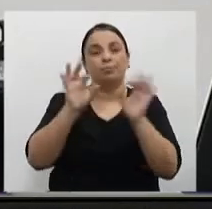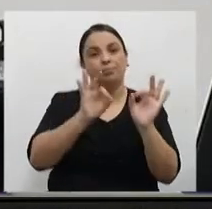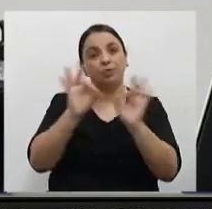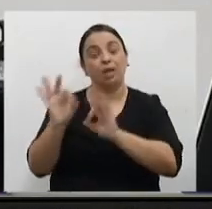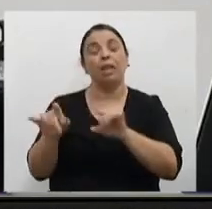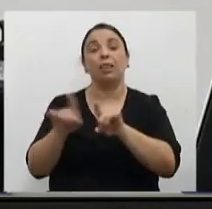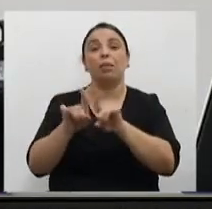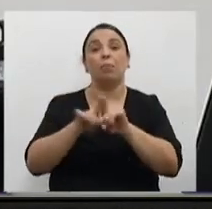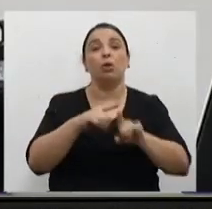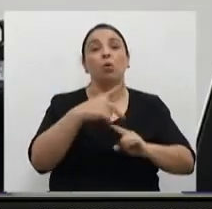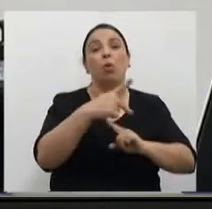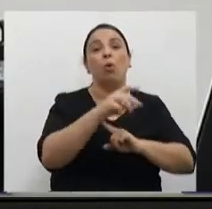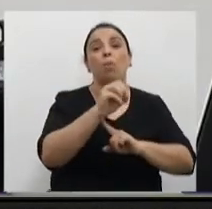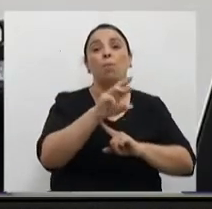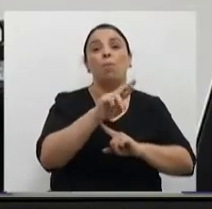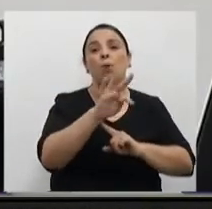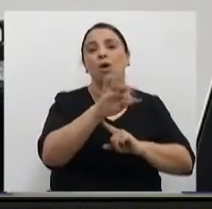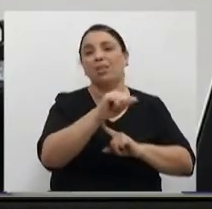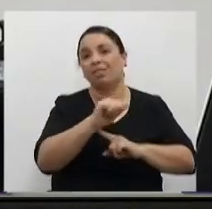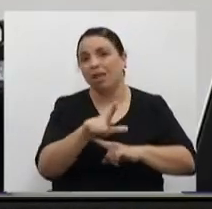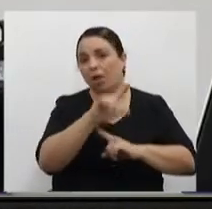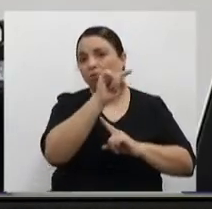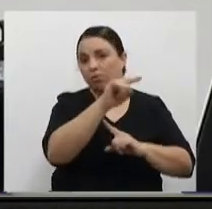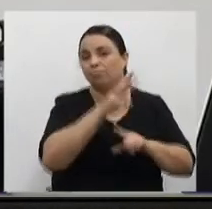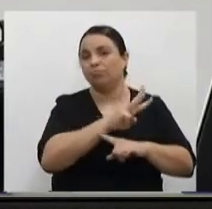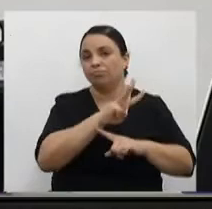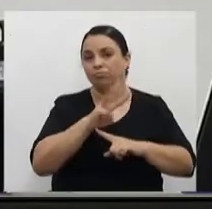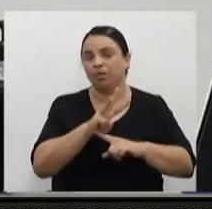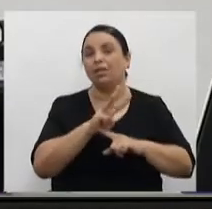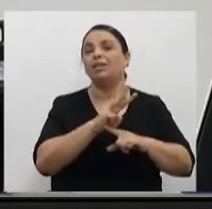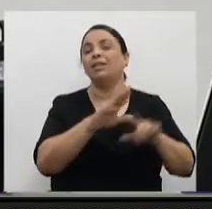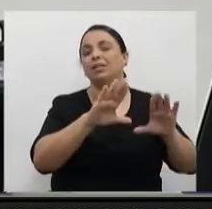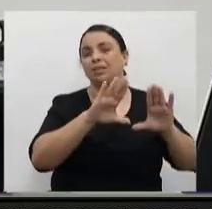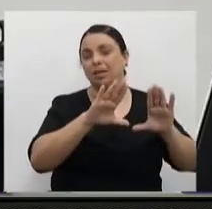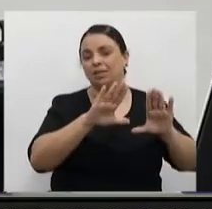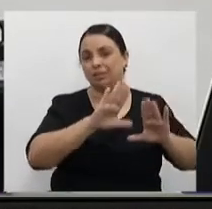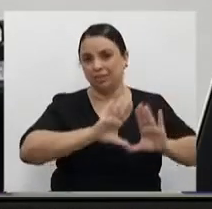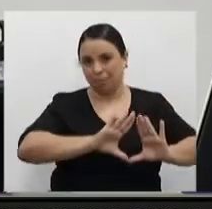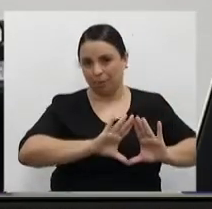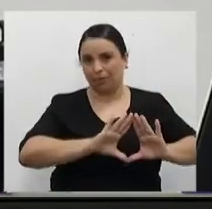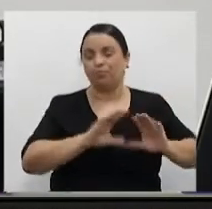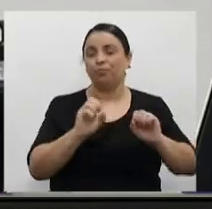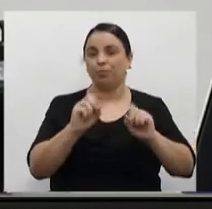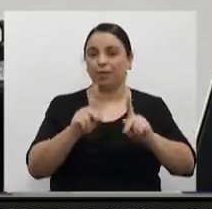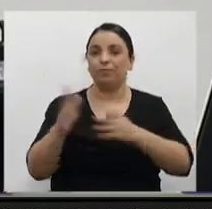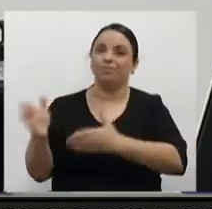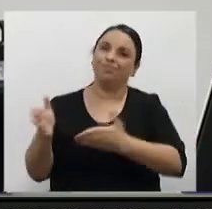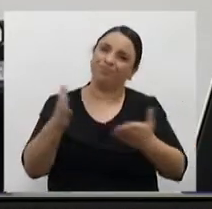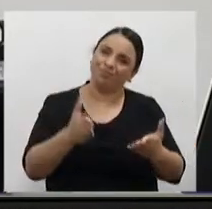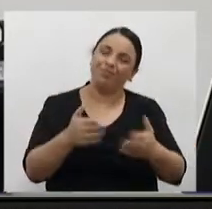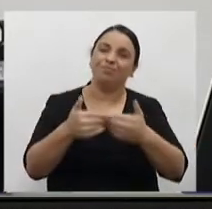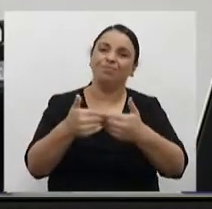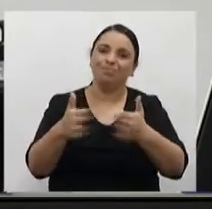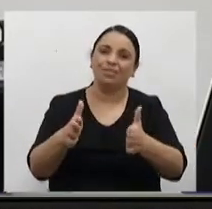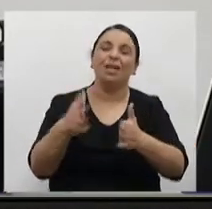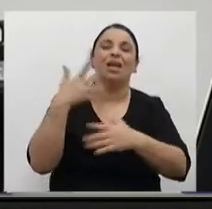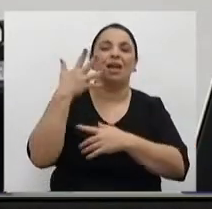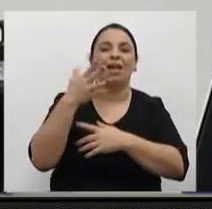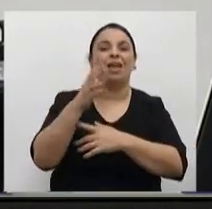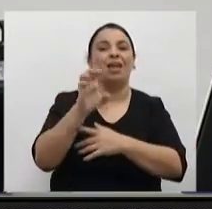Legislativa, continuamos aqui a transmissão via portal. Vamos passar então a fala para o Elias, tá? De João Monlevade de região.